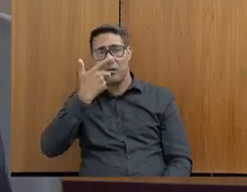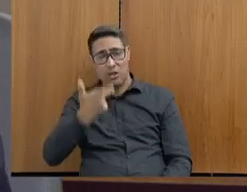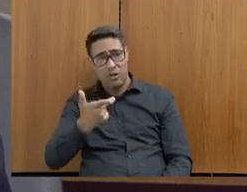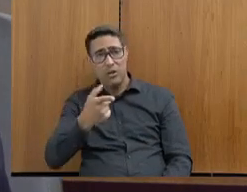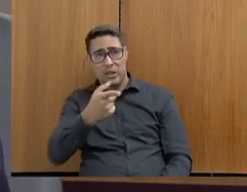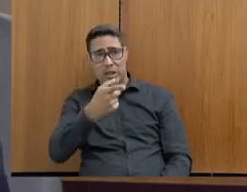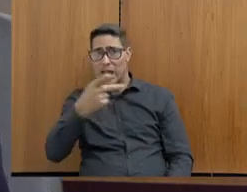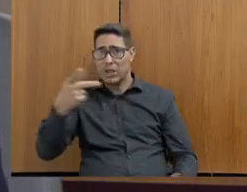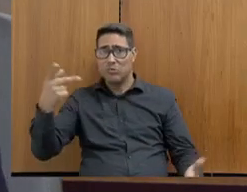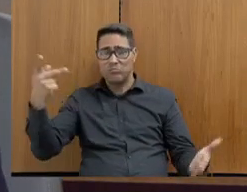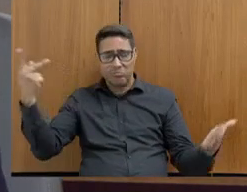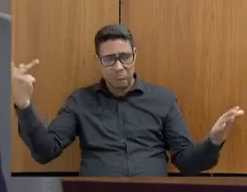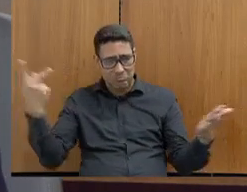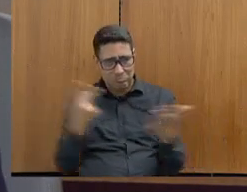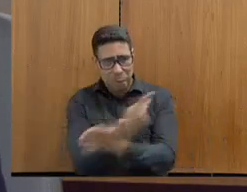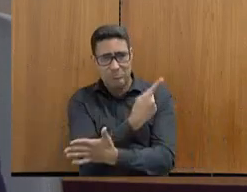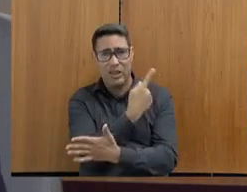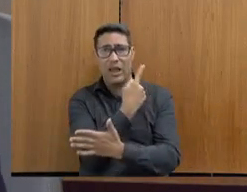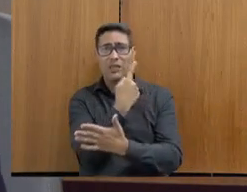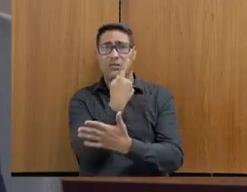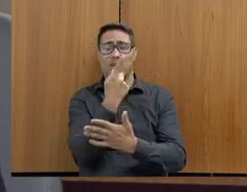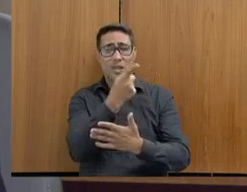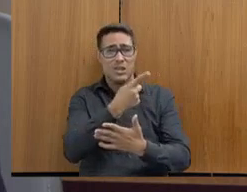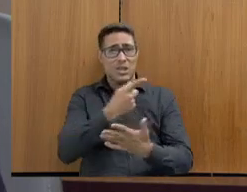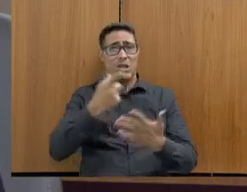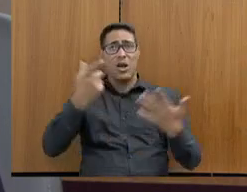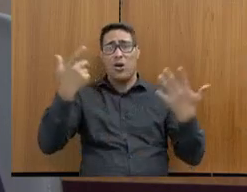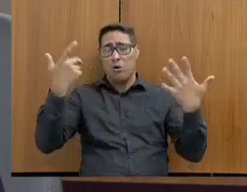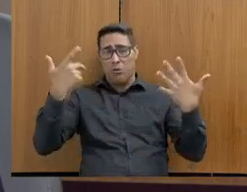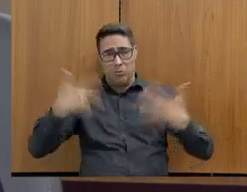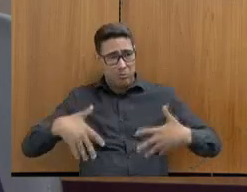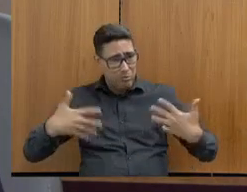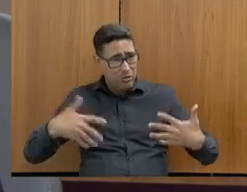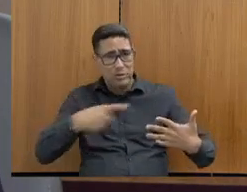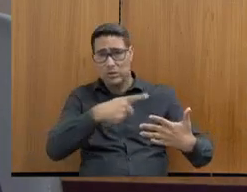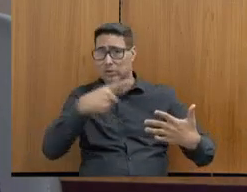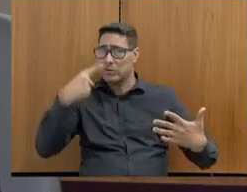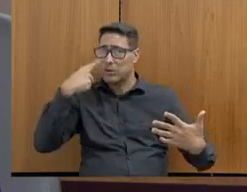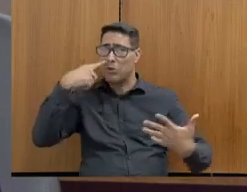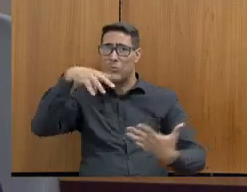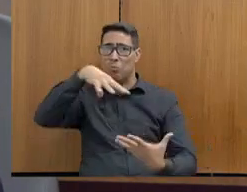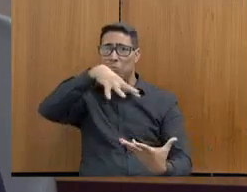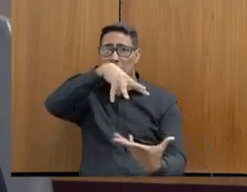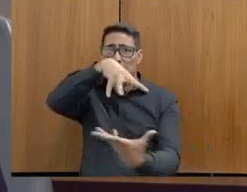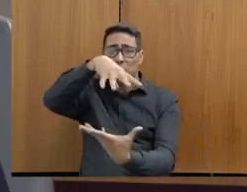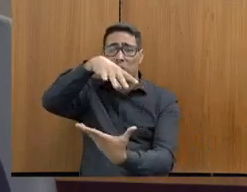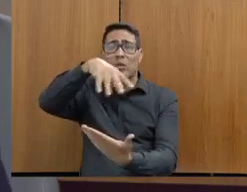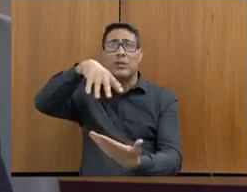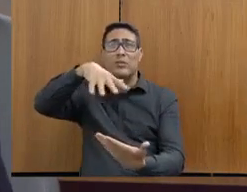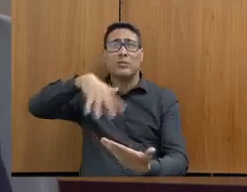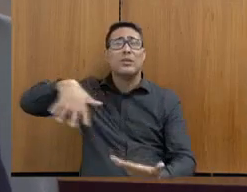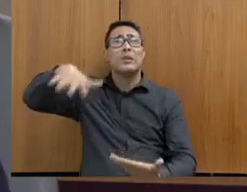não chocou a nós parlamentares não simplesmente gente chocou o mundo